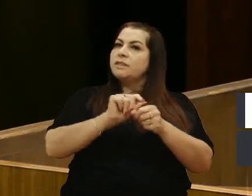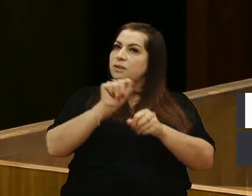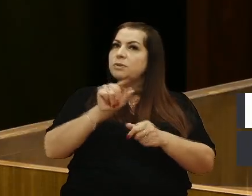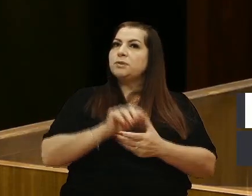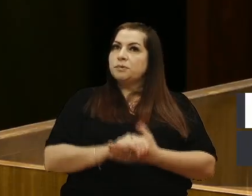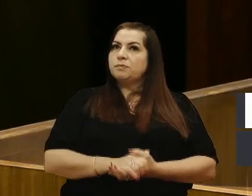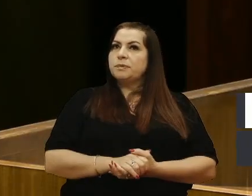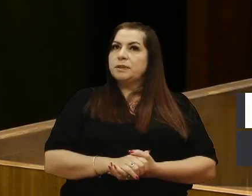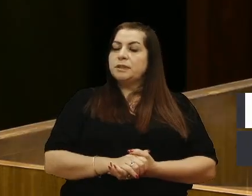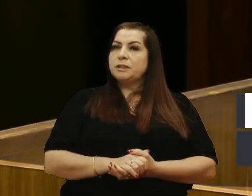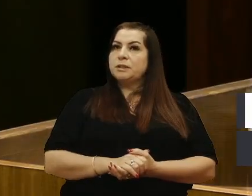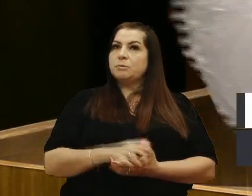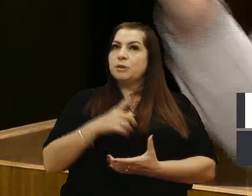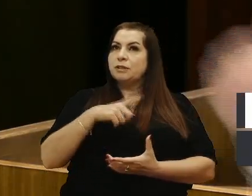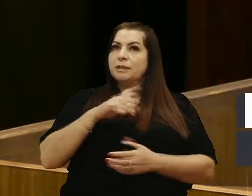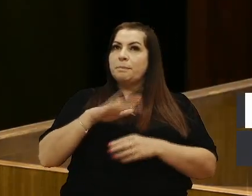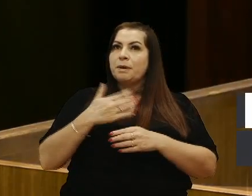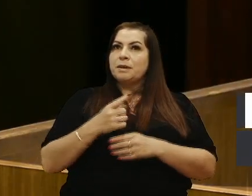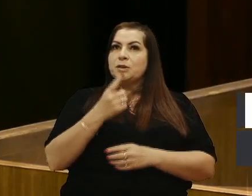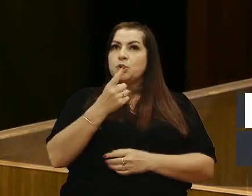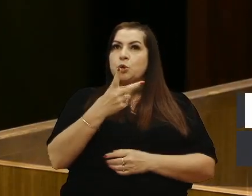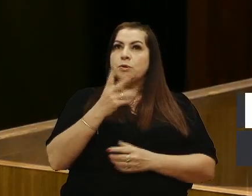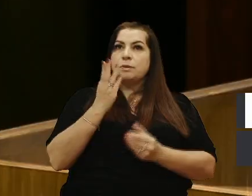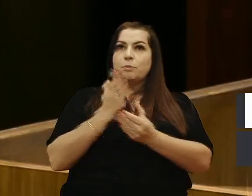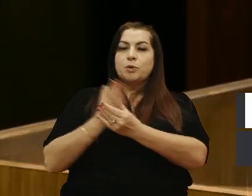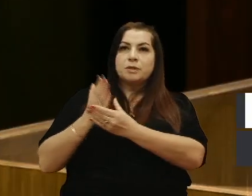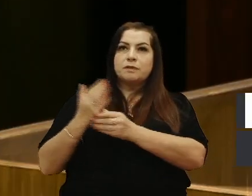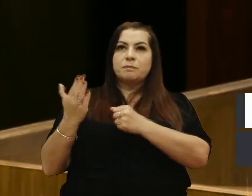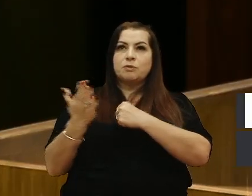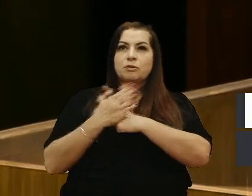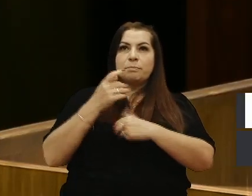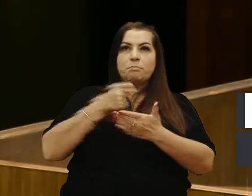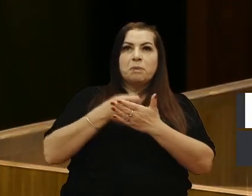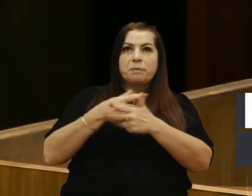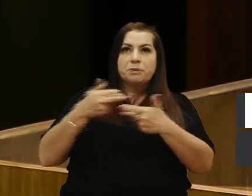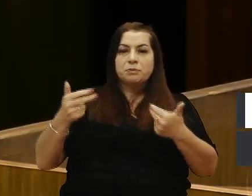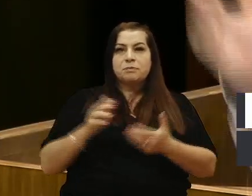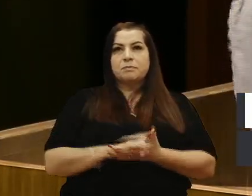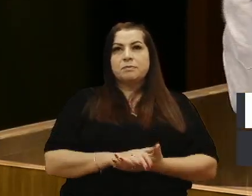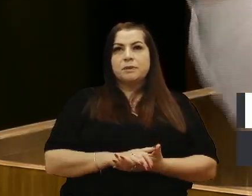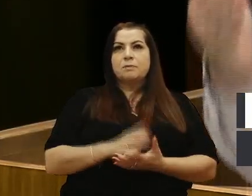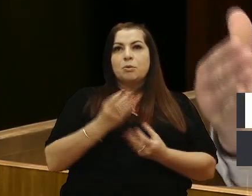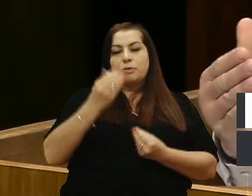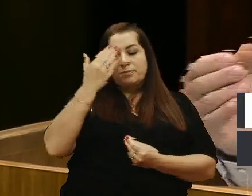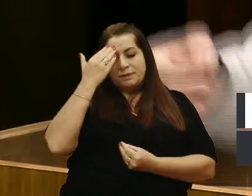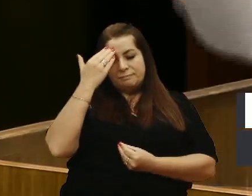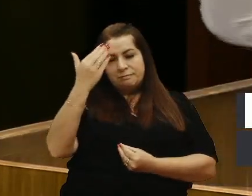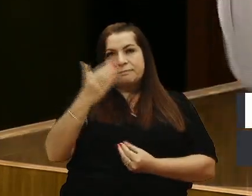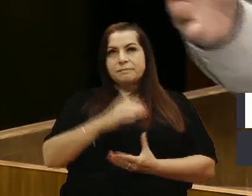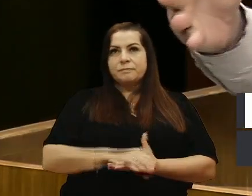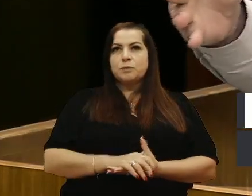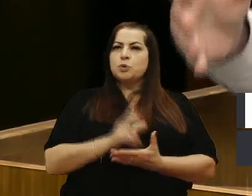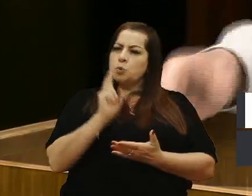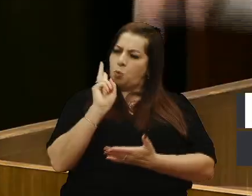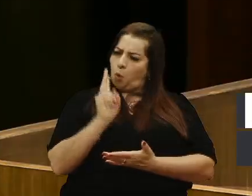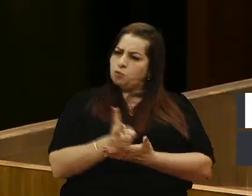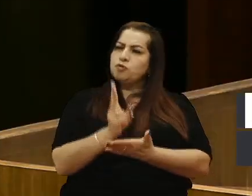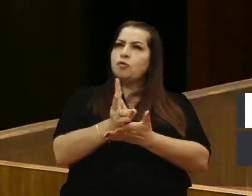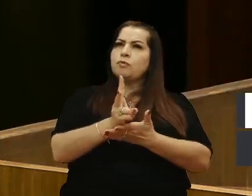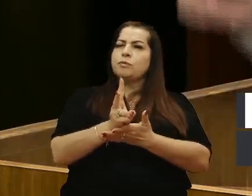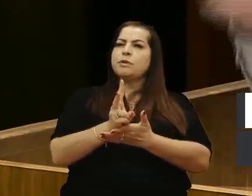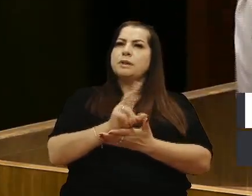isso, pois geraram mais 12 processos que vão me ajudar a pagar minhas contas. Muito obrigado. Continuem